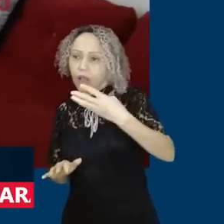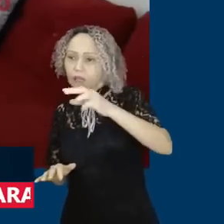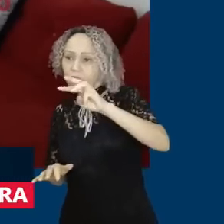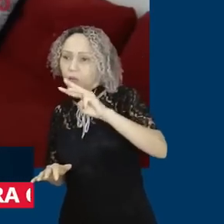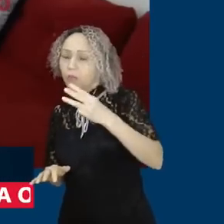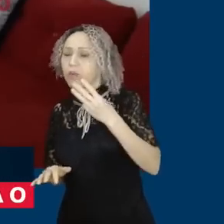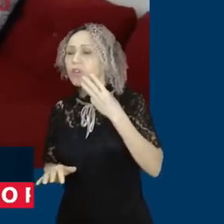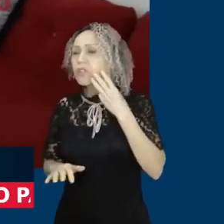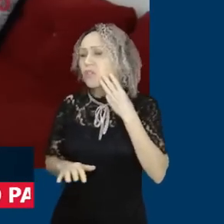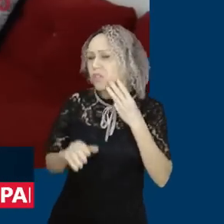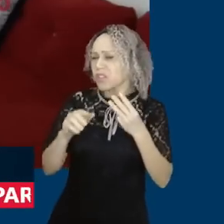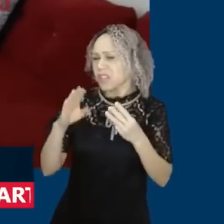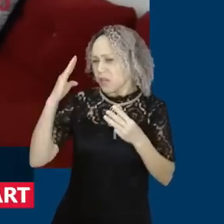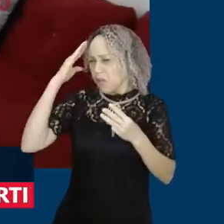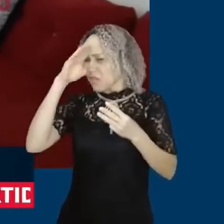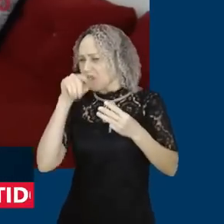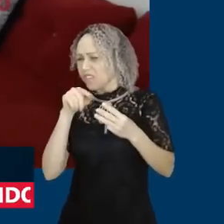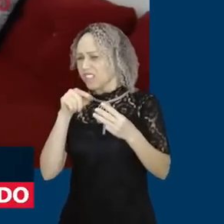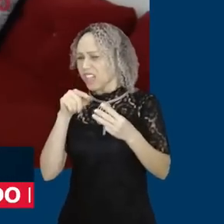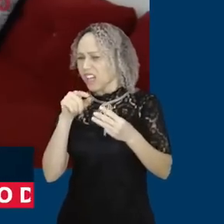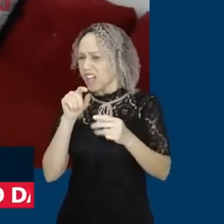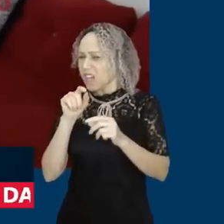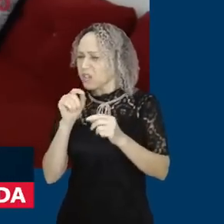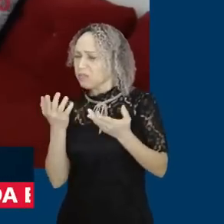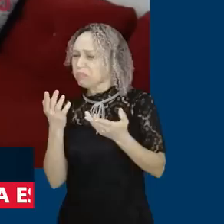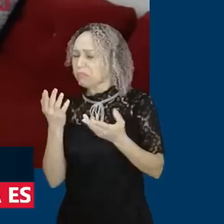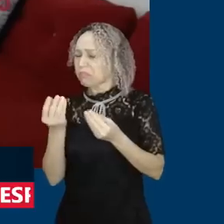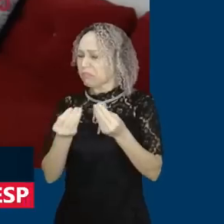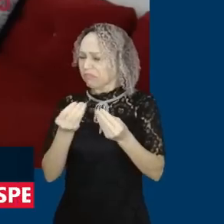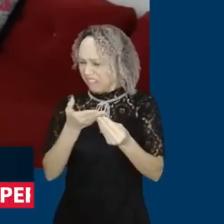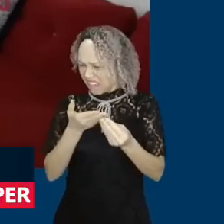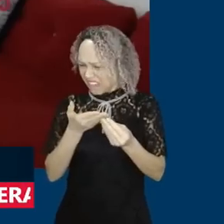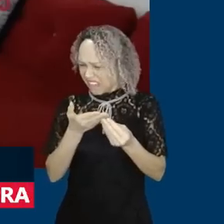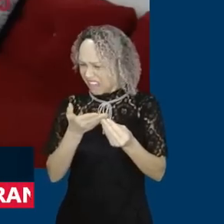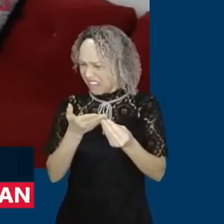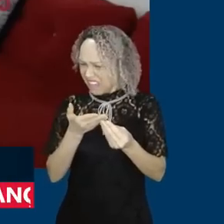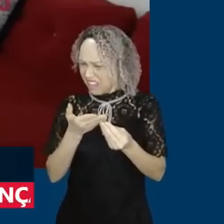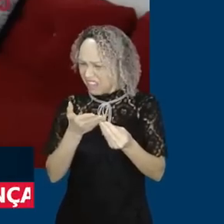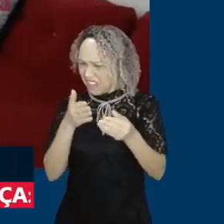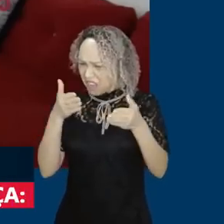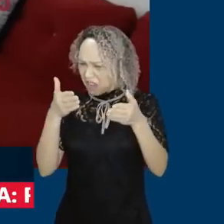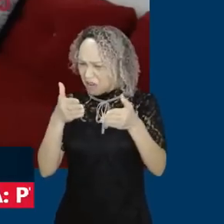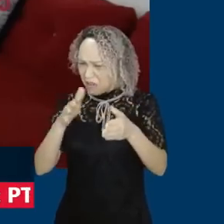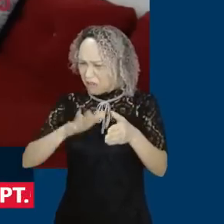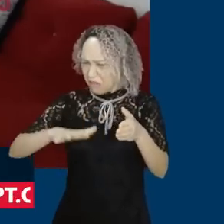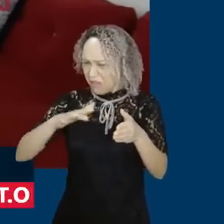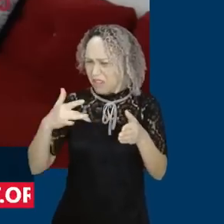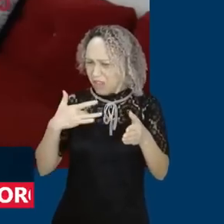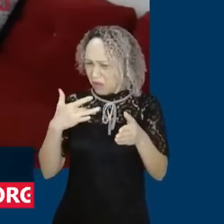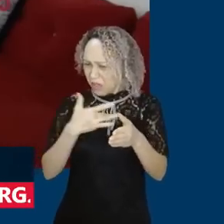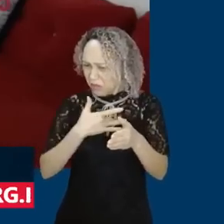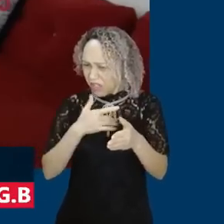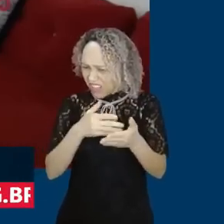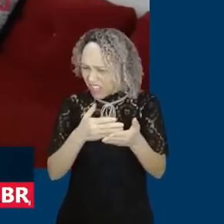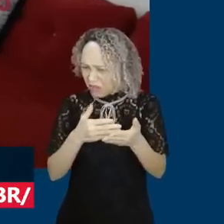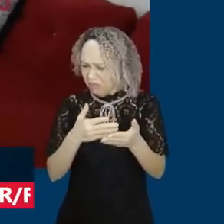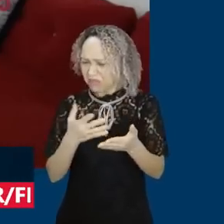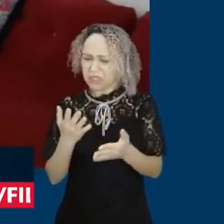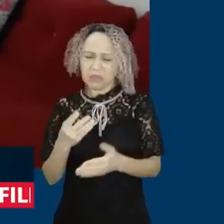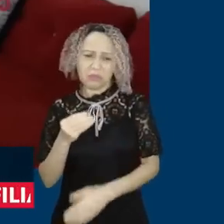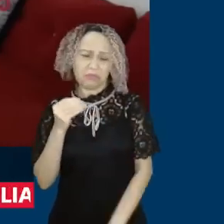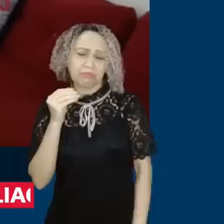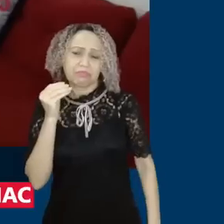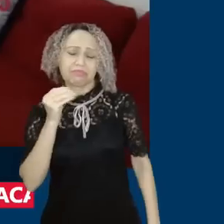governo Bolsonaro, que não dá para construir absolutamente nada com aquilo, né? O MEC também vai poder voltar a respirar aí com a previsão